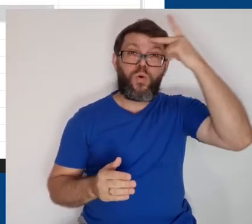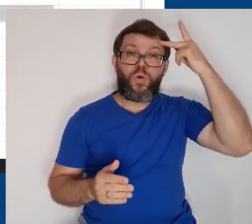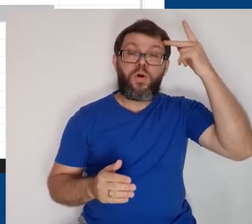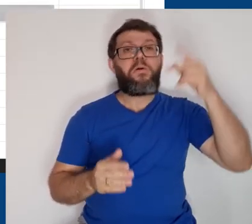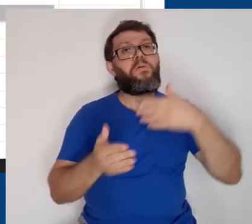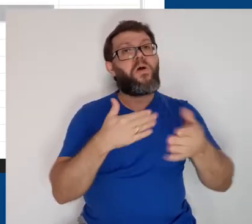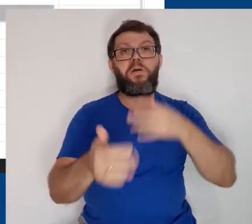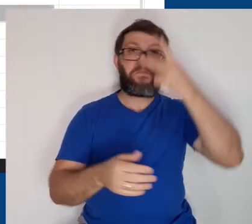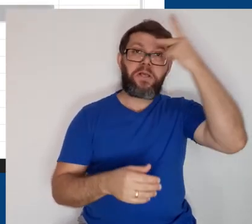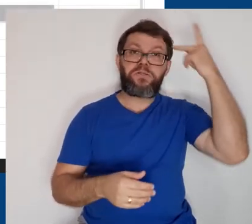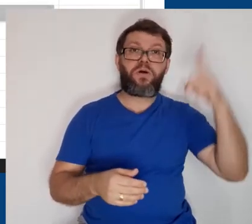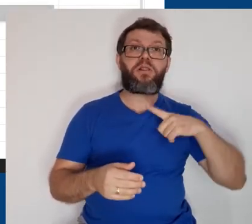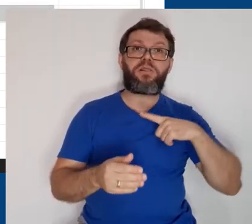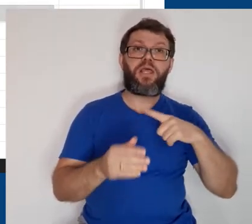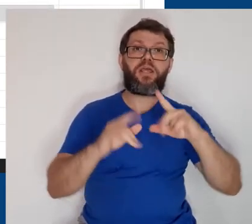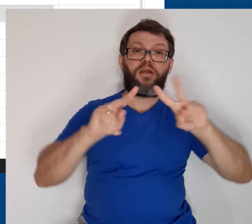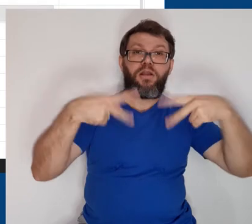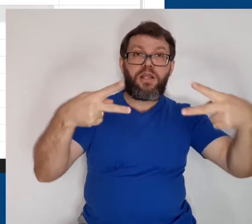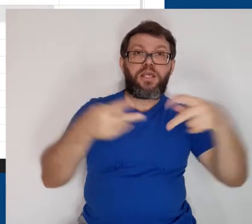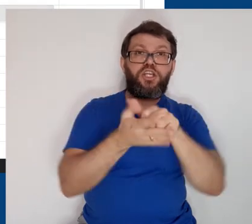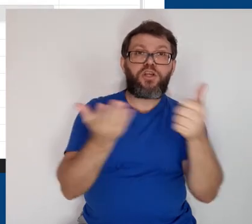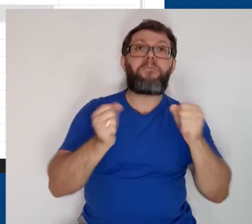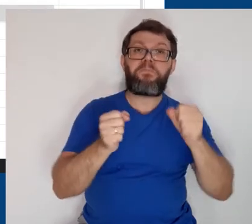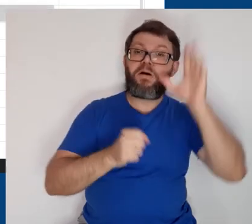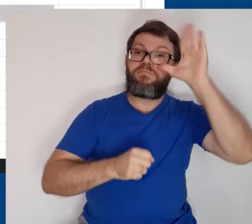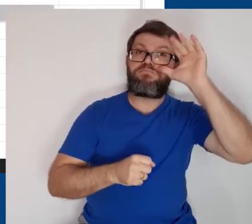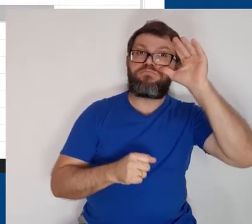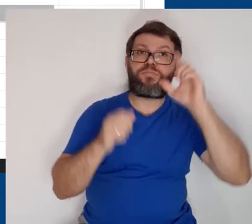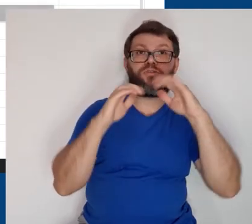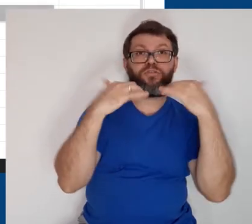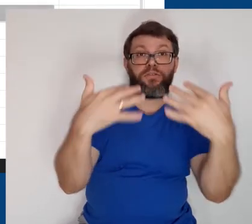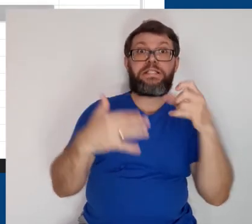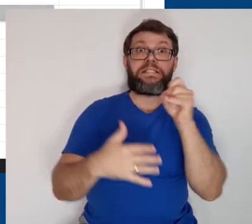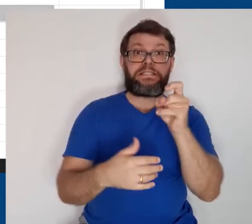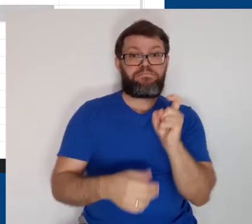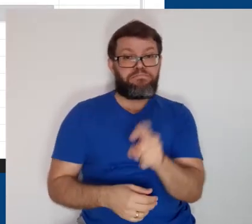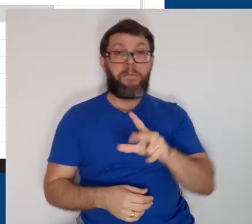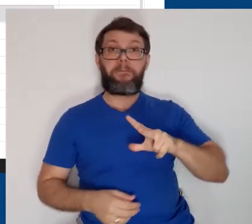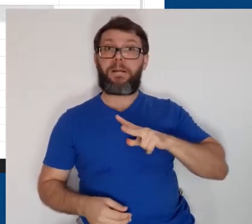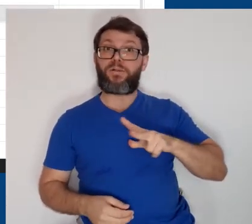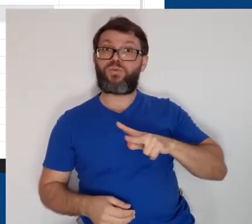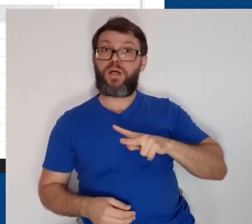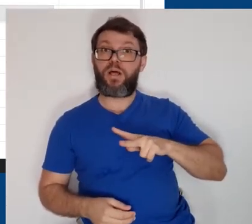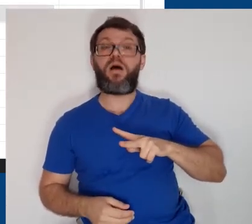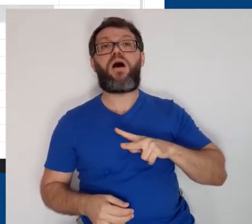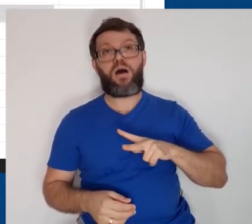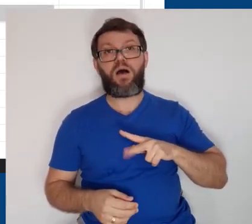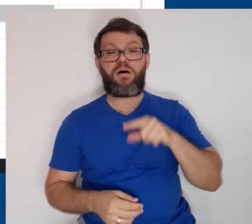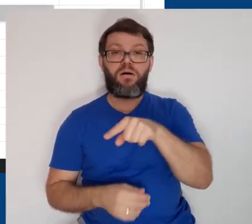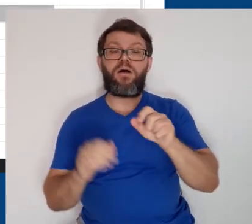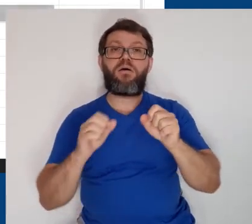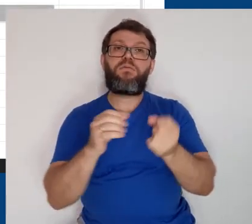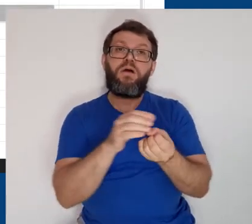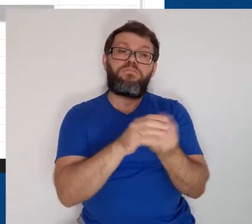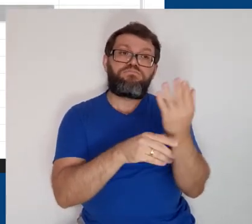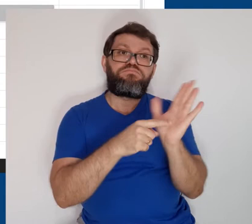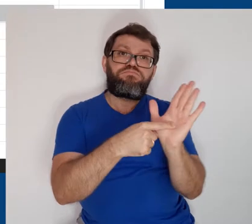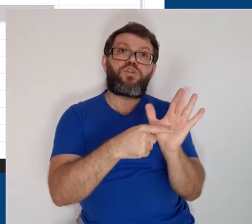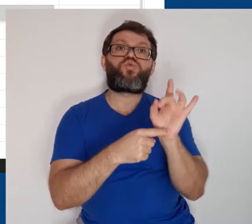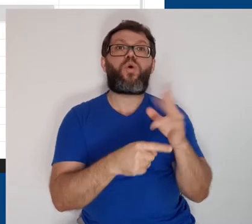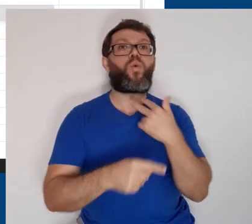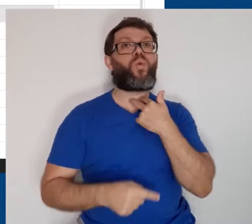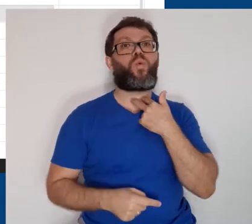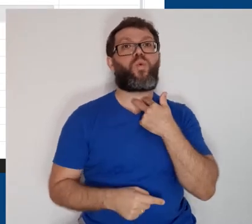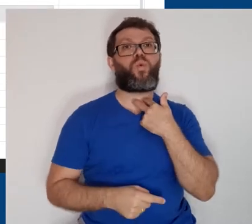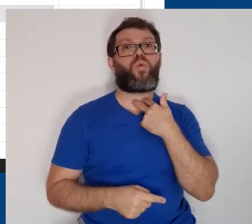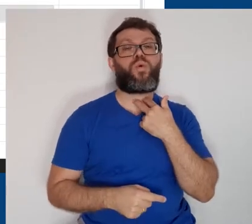como o público qualquer pessoa que tenha compartilhamento dessa agenda pode ver os detalhes do evento se estiver marcado como